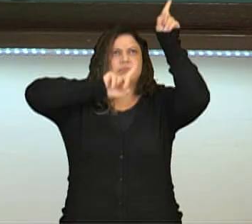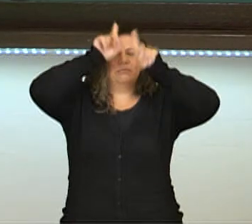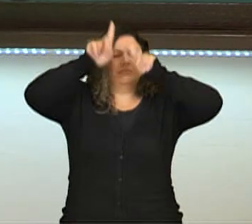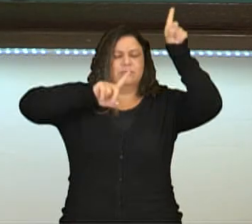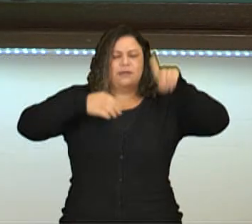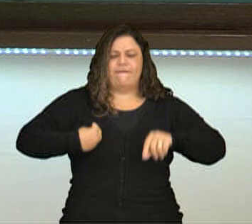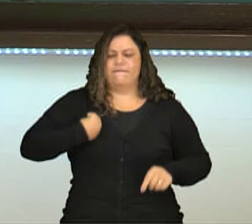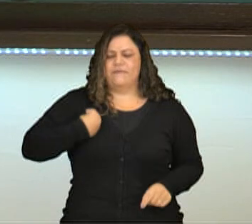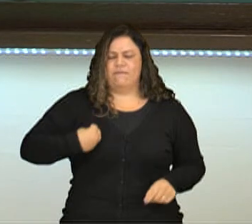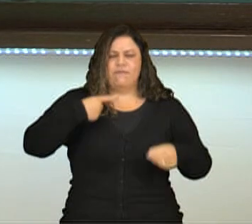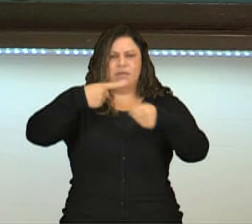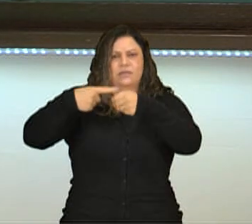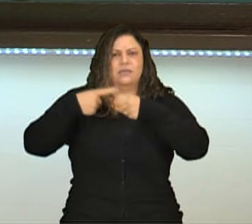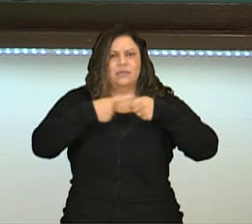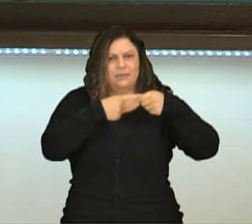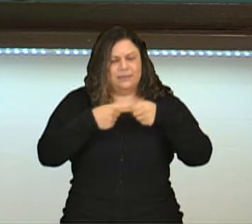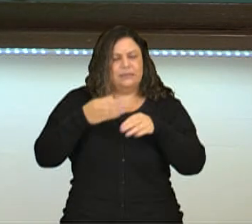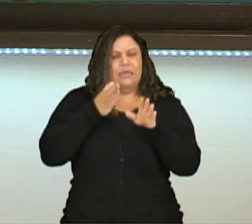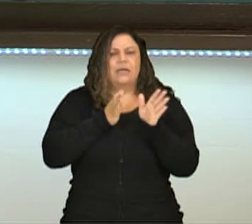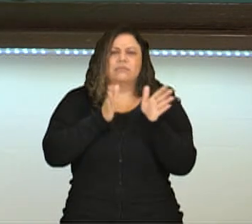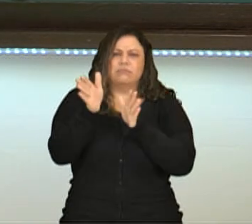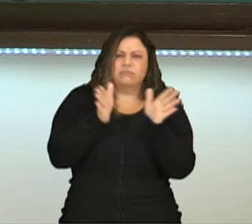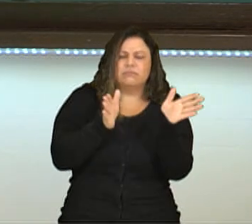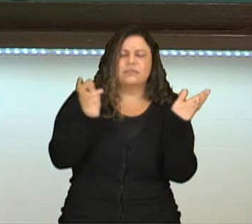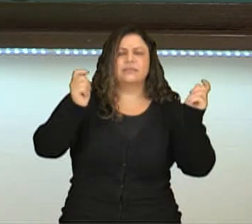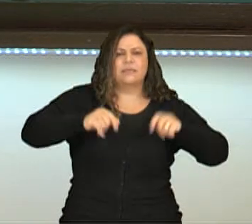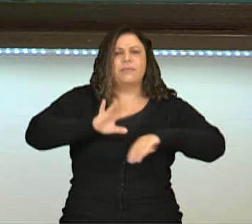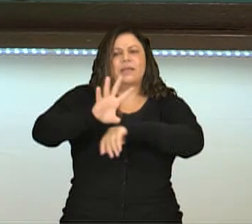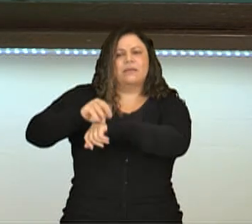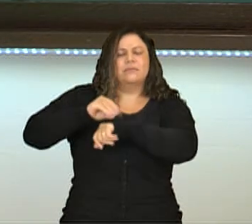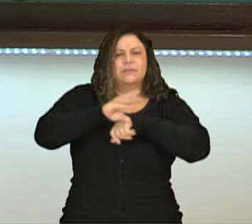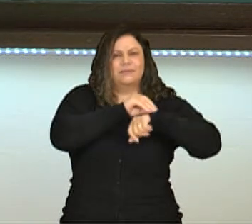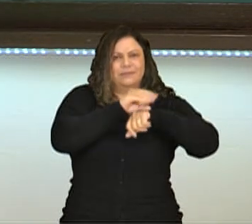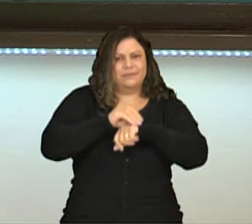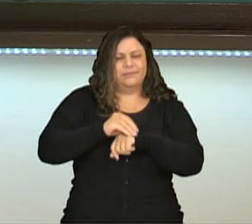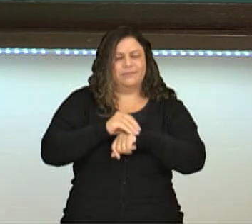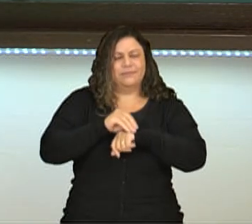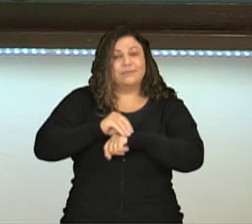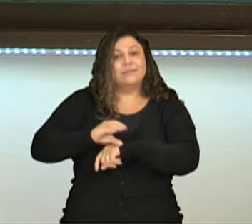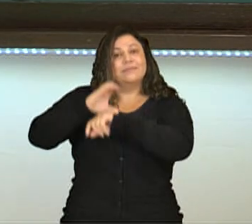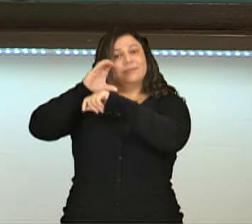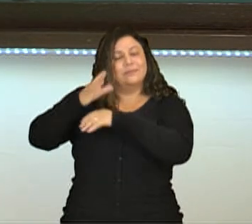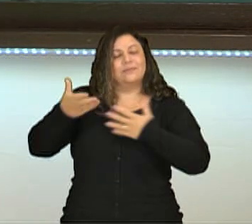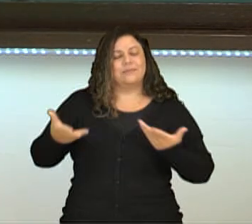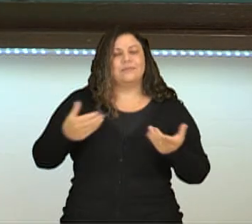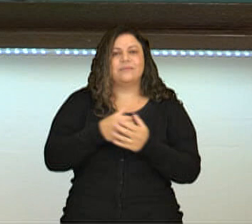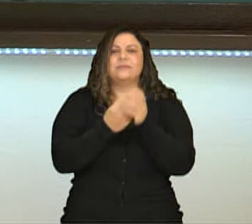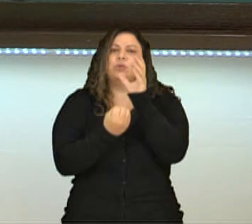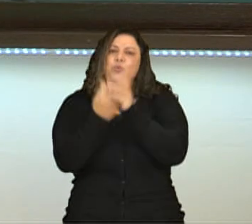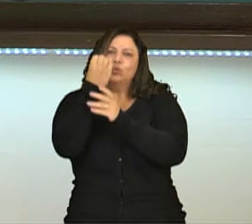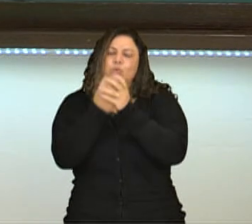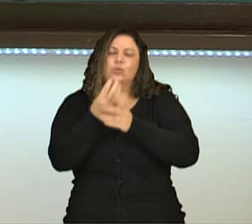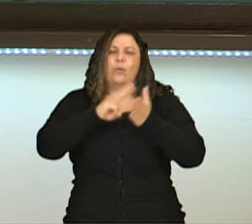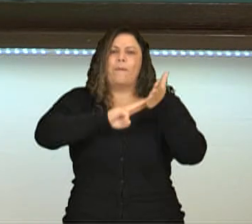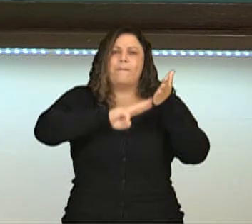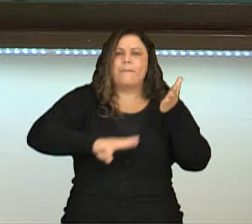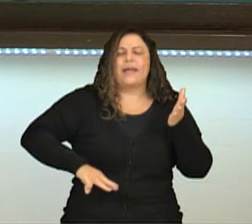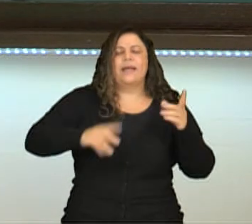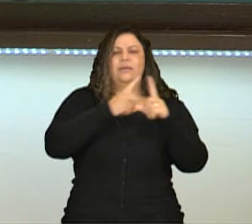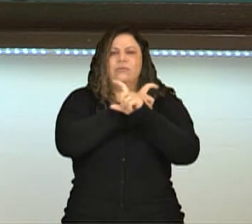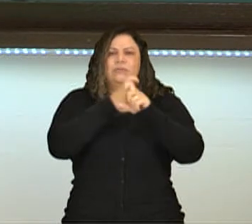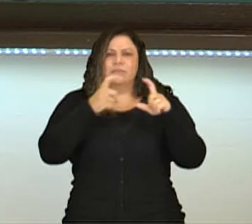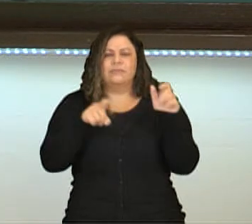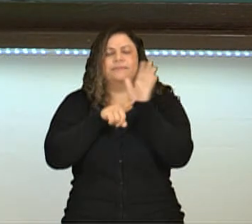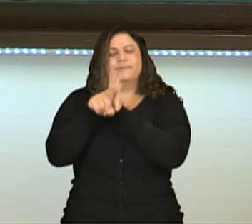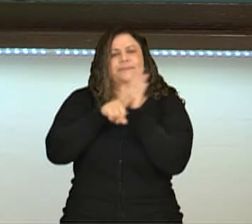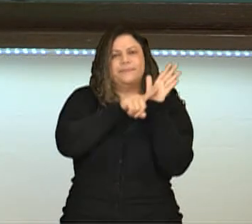nas cidades, ele vai ter acesso ao conhecimento, né? Então nós vimos que surge ali o método científico, que